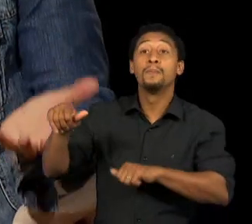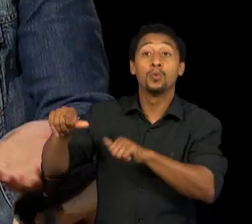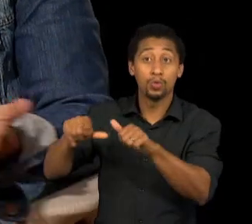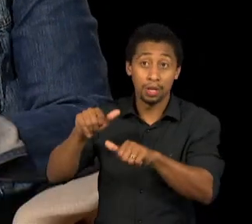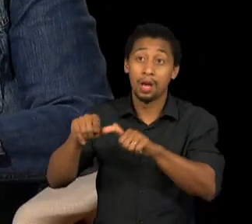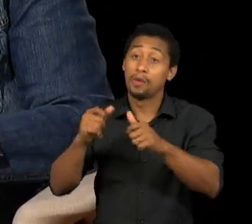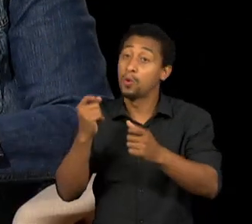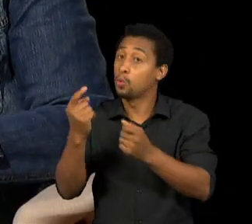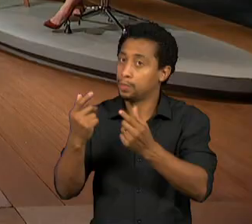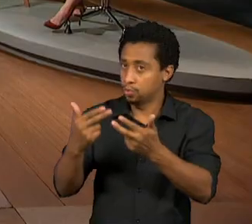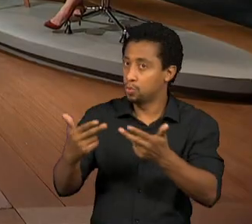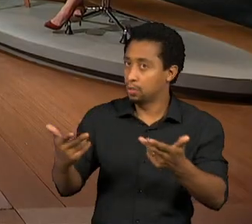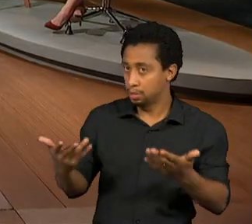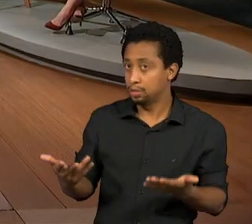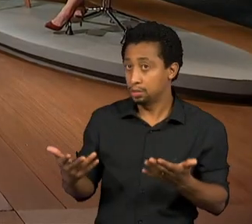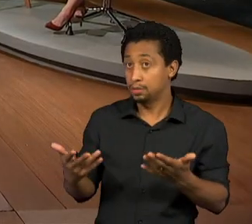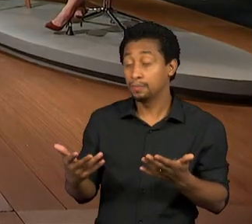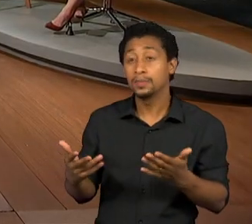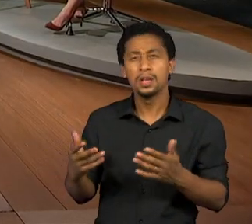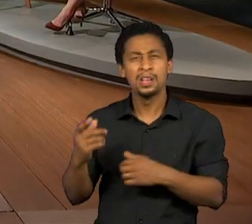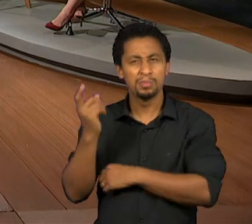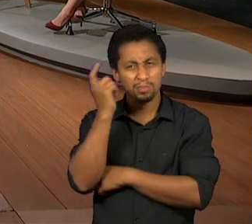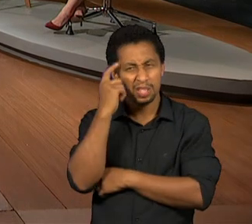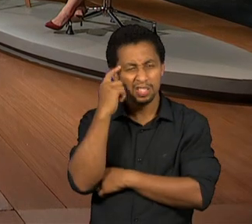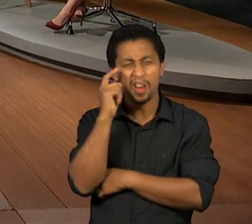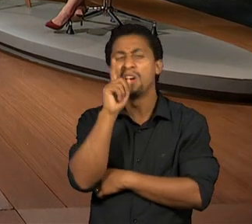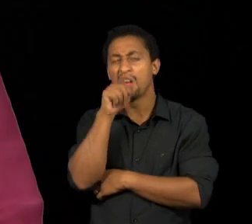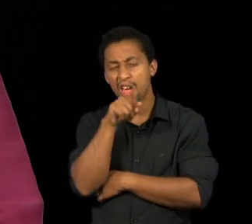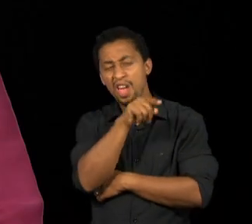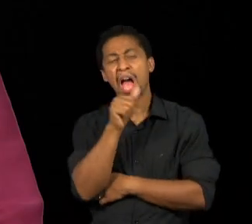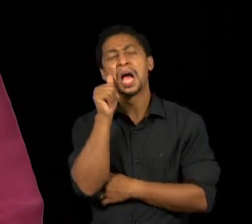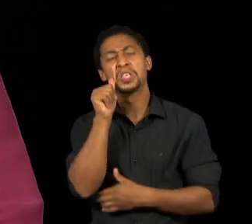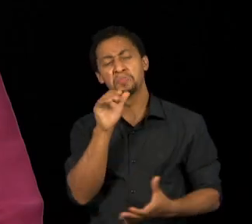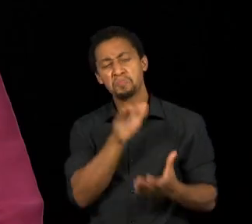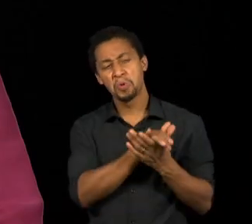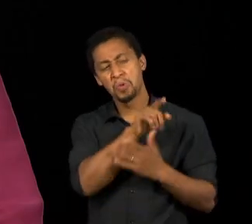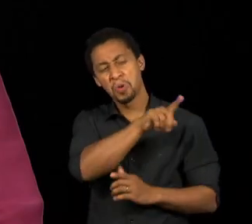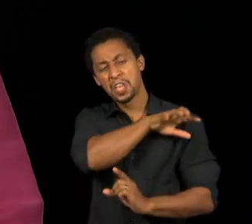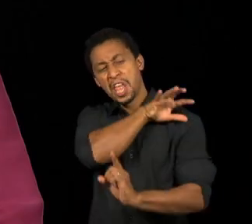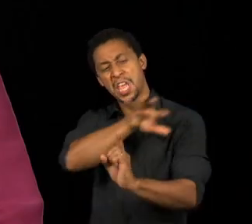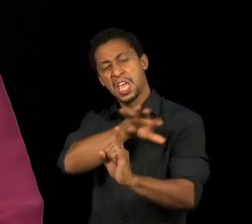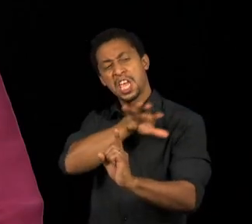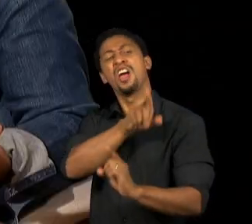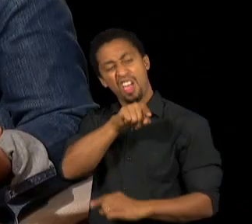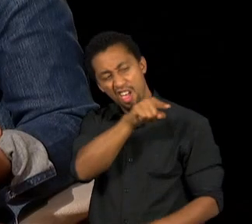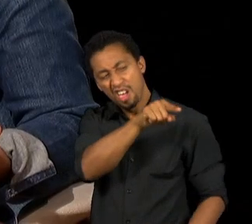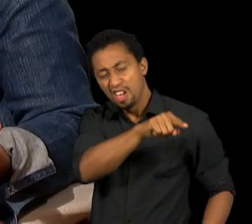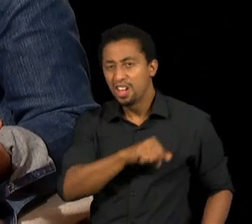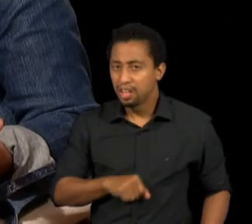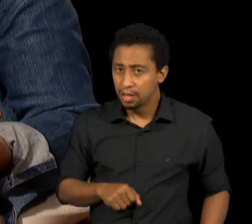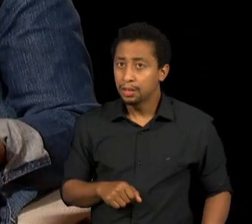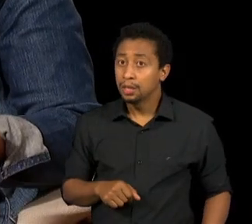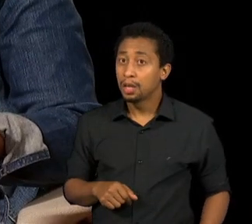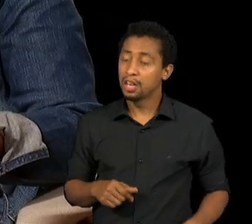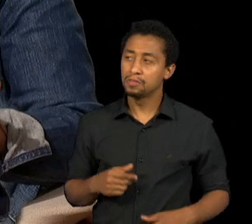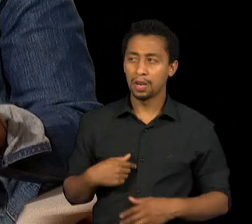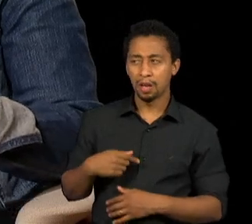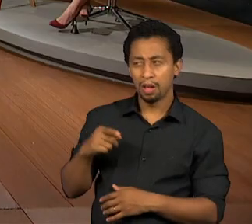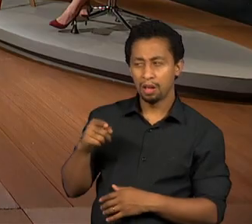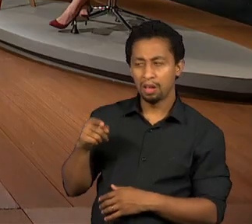da teledramaturgia, e eles achavam que eu estava mudando. Era assim, a Maiara mandou mais eu